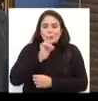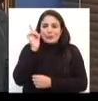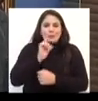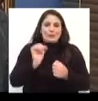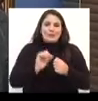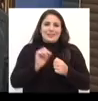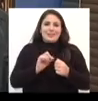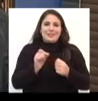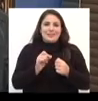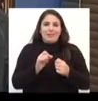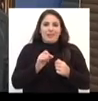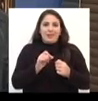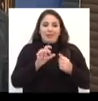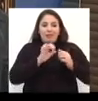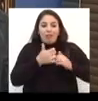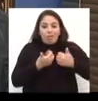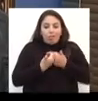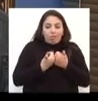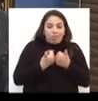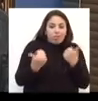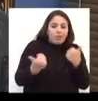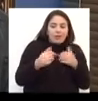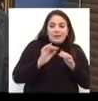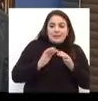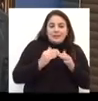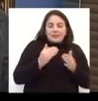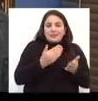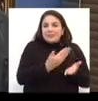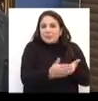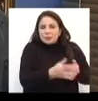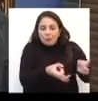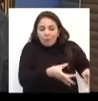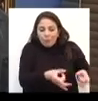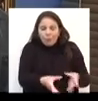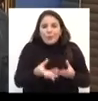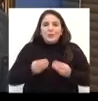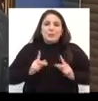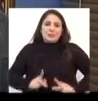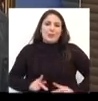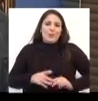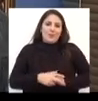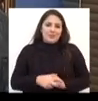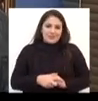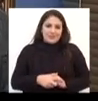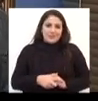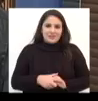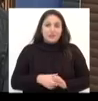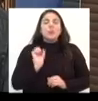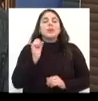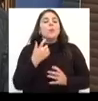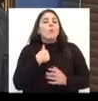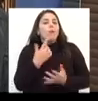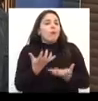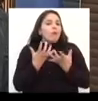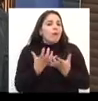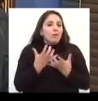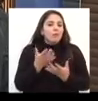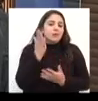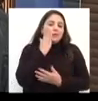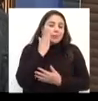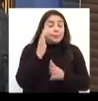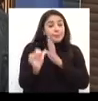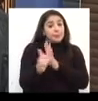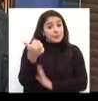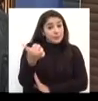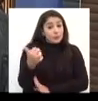mais aquilo que fazia, inclusive dispensou bastante pessoas que trabalhavam na Manitowoc. O que eu quero? Eu